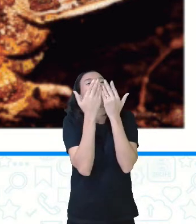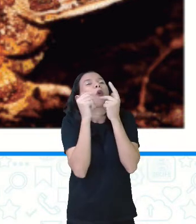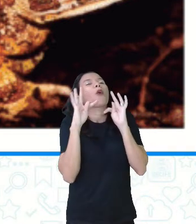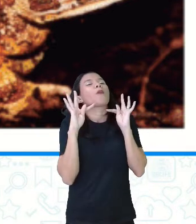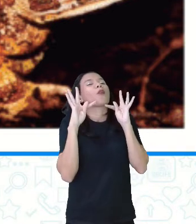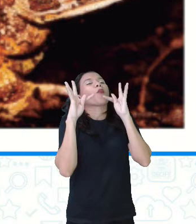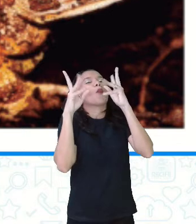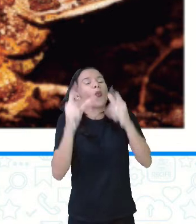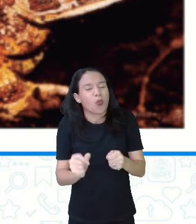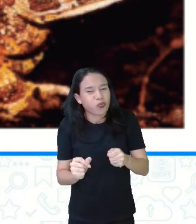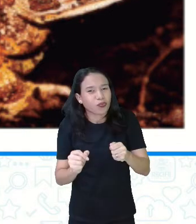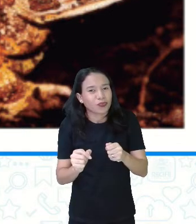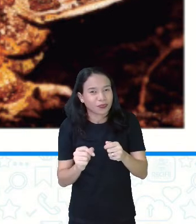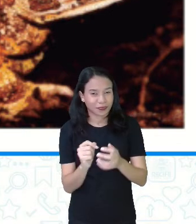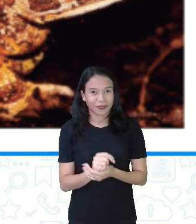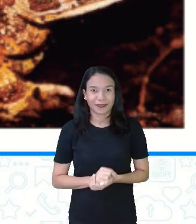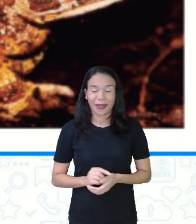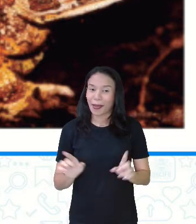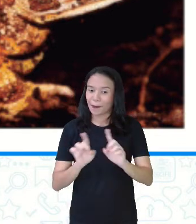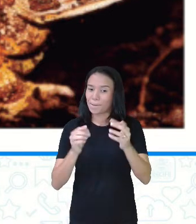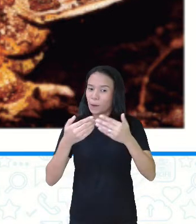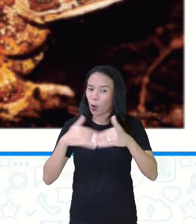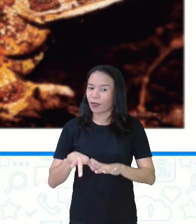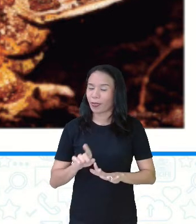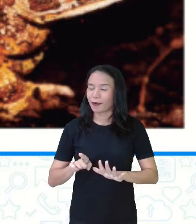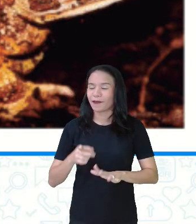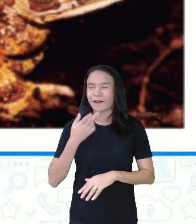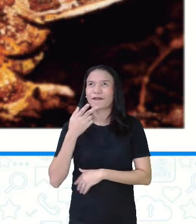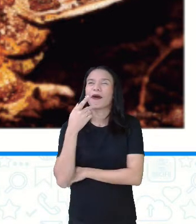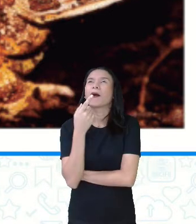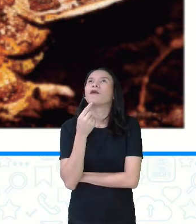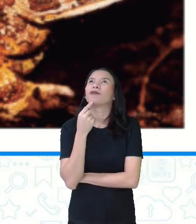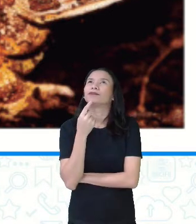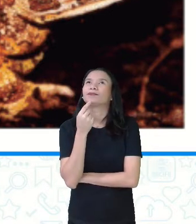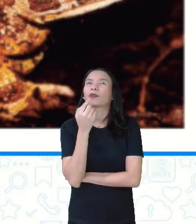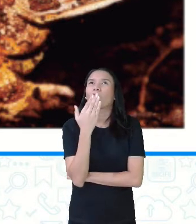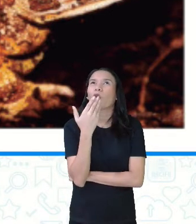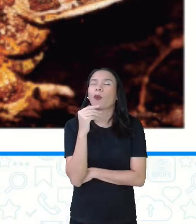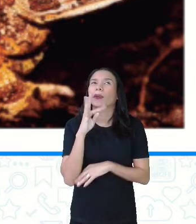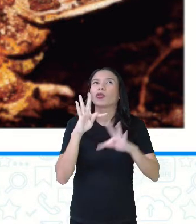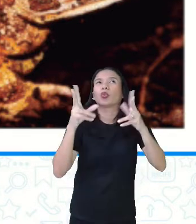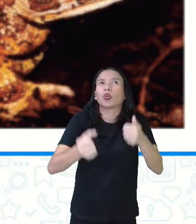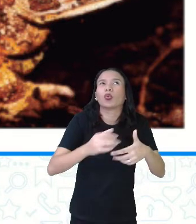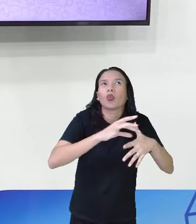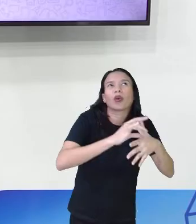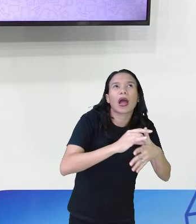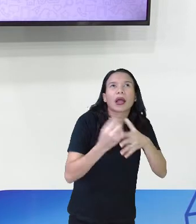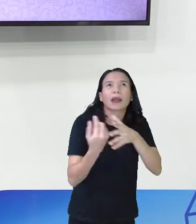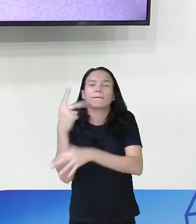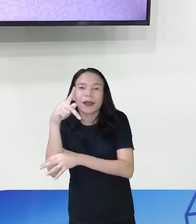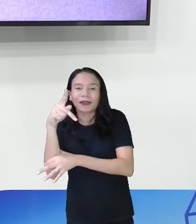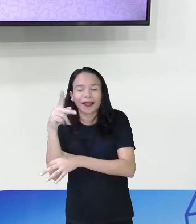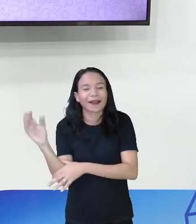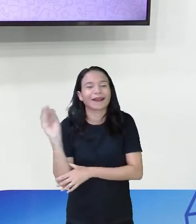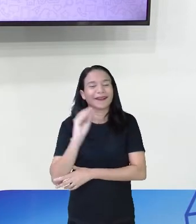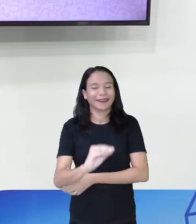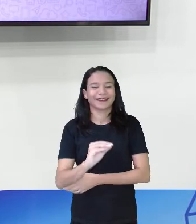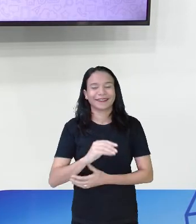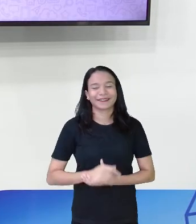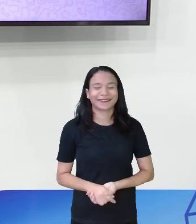na prova, tá, gente? Bom de não bota, não. Você vai pensar, quem é bom de boca é o quê? Come de tudo. Aí você coloca lá, tá